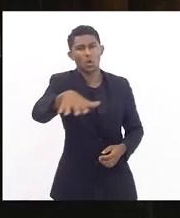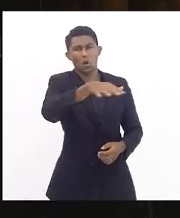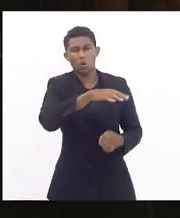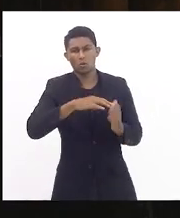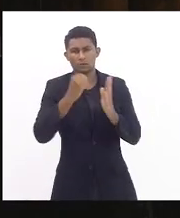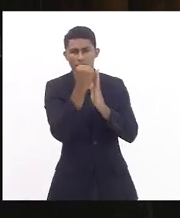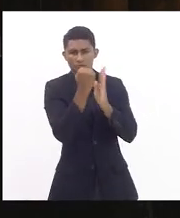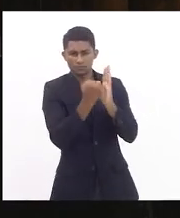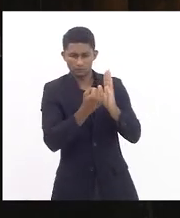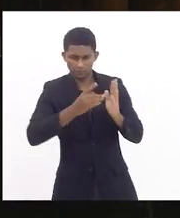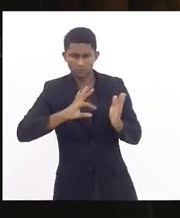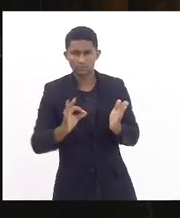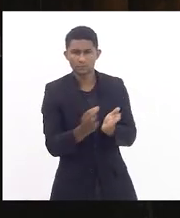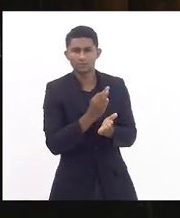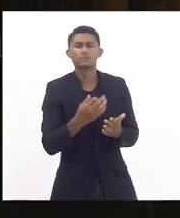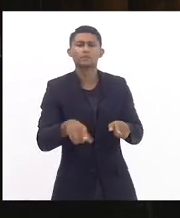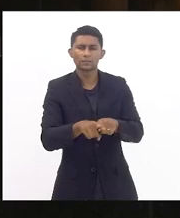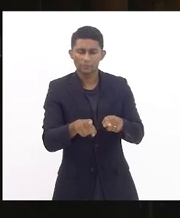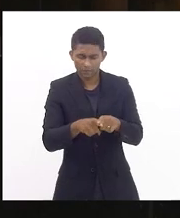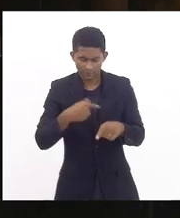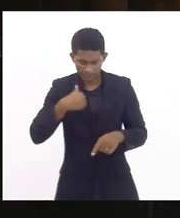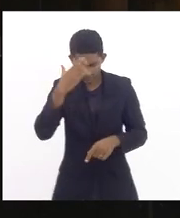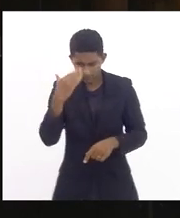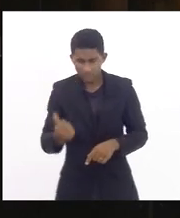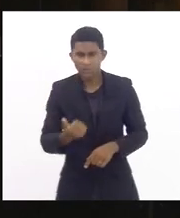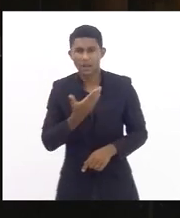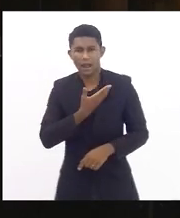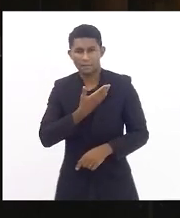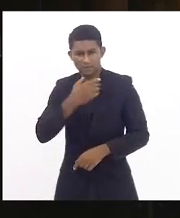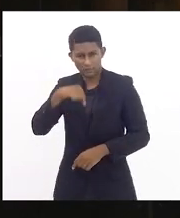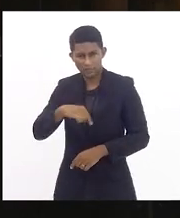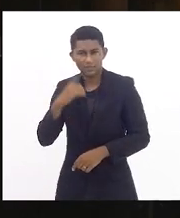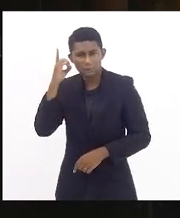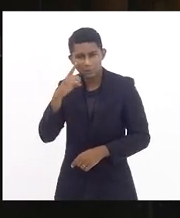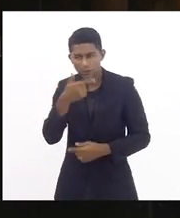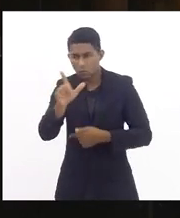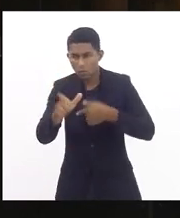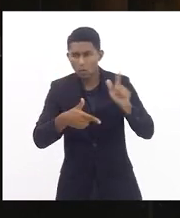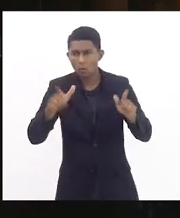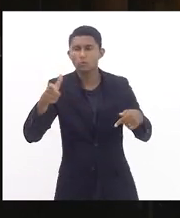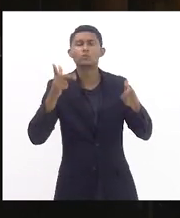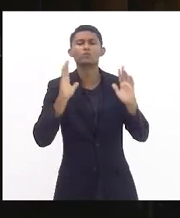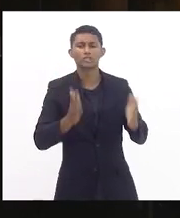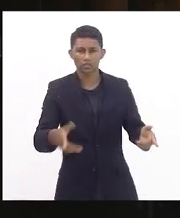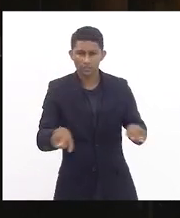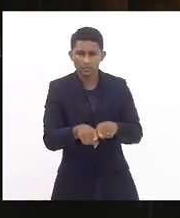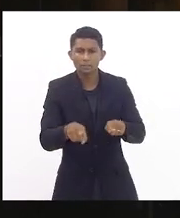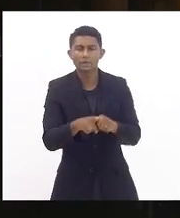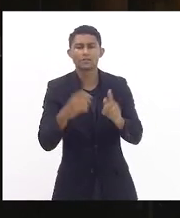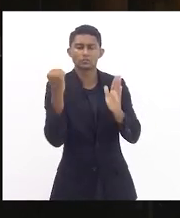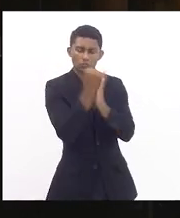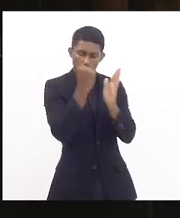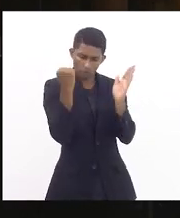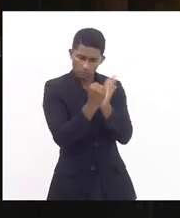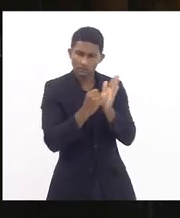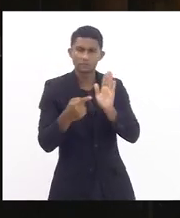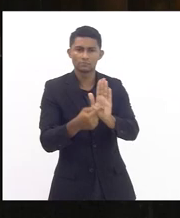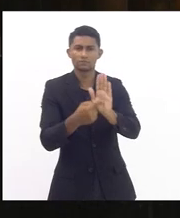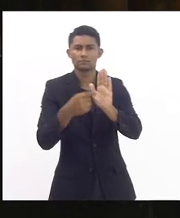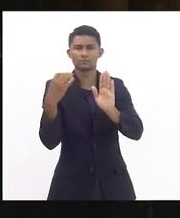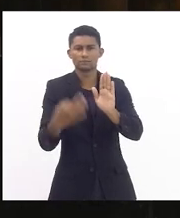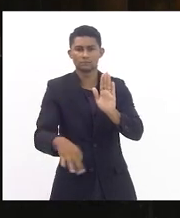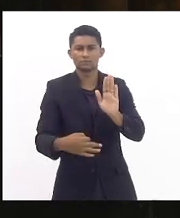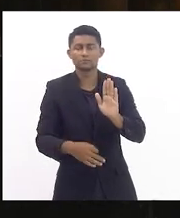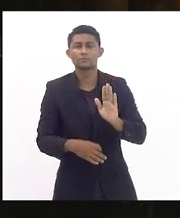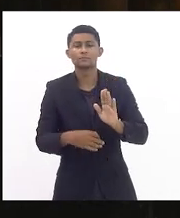moção. Tomei conhecimento que outros colegas também estão apresentando uma moção.